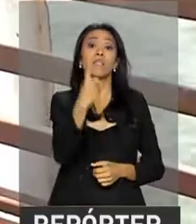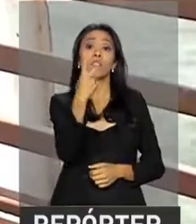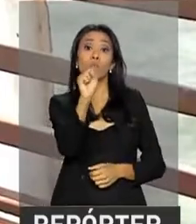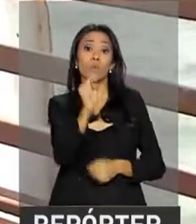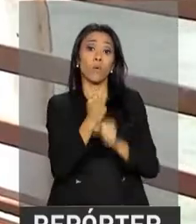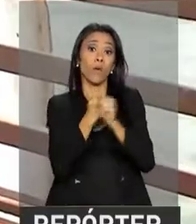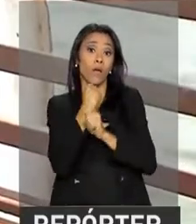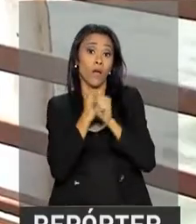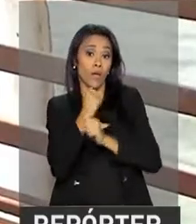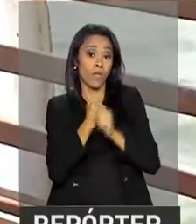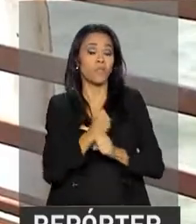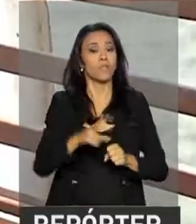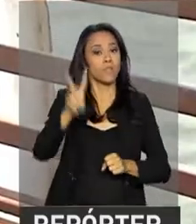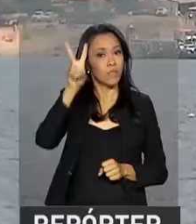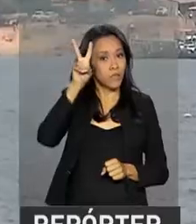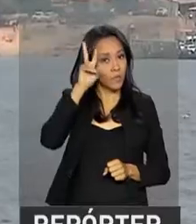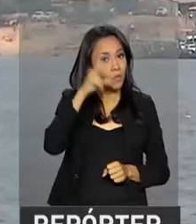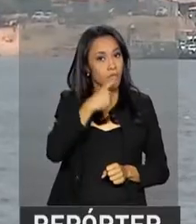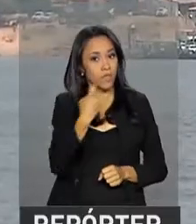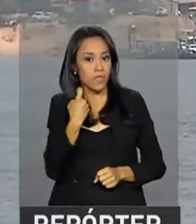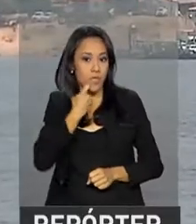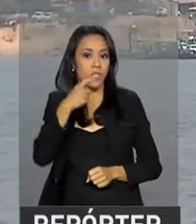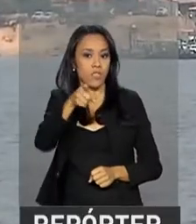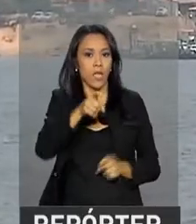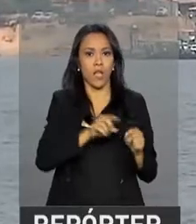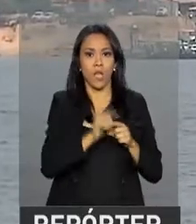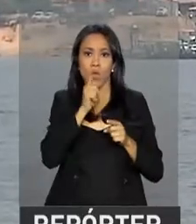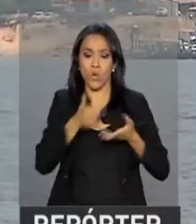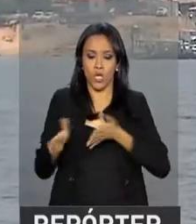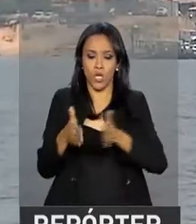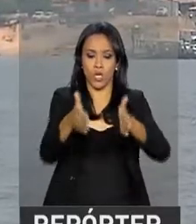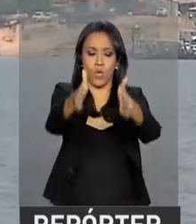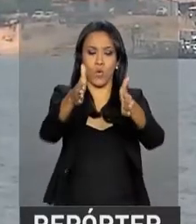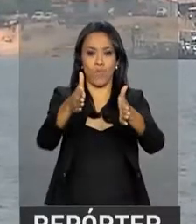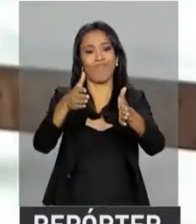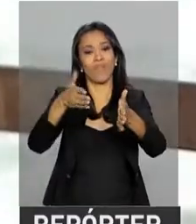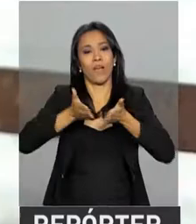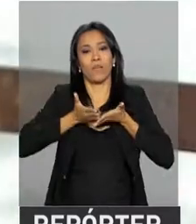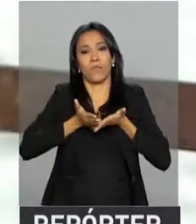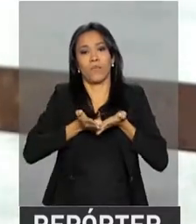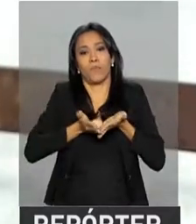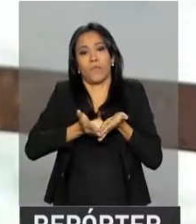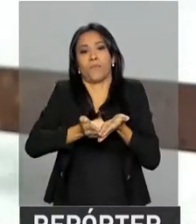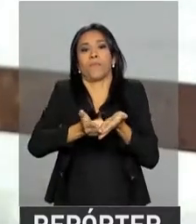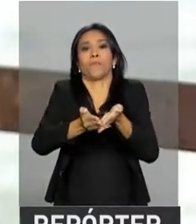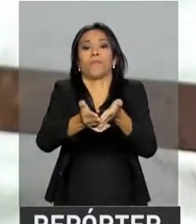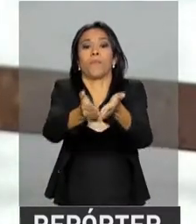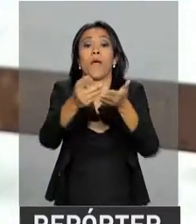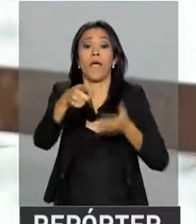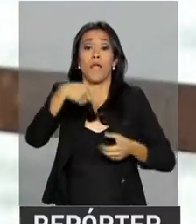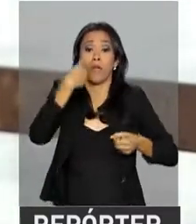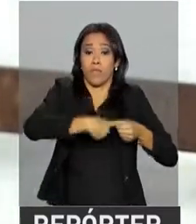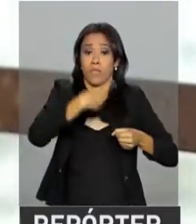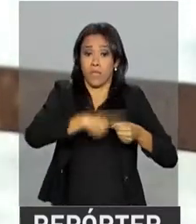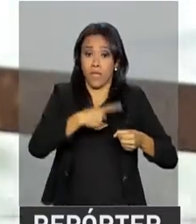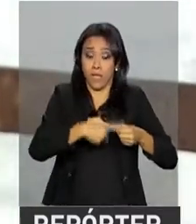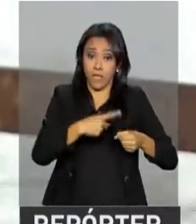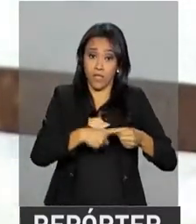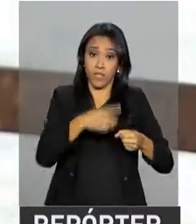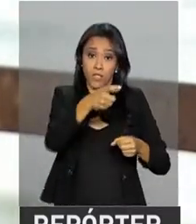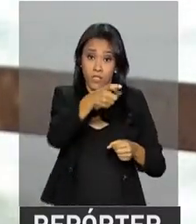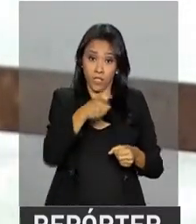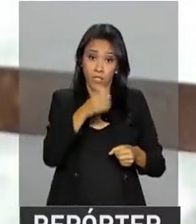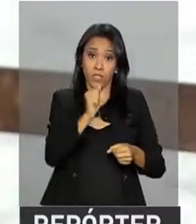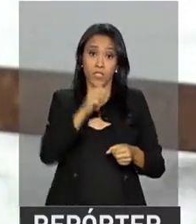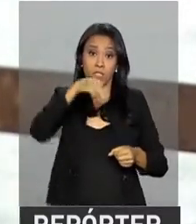segunda a sexta sônia faz a travessia do rio araguaia de balsa ela mora em xambioá no tocantins e dá aula em são